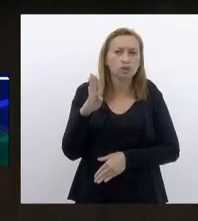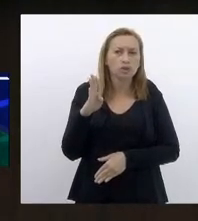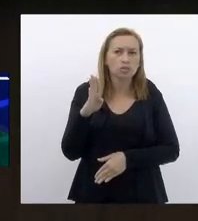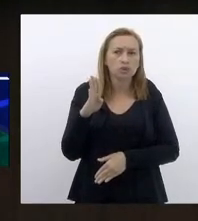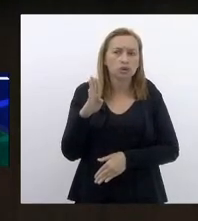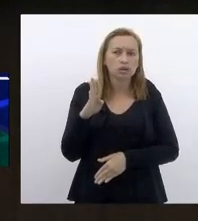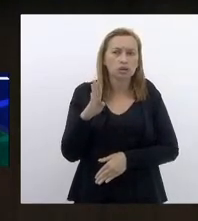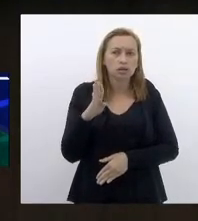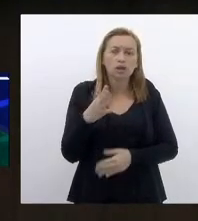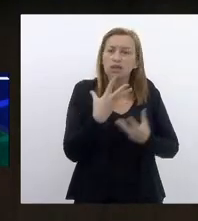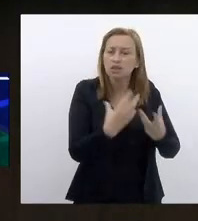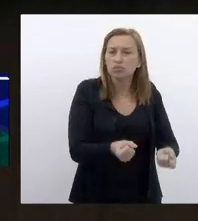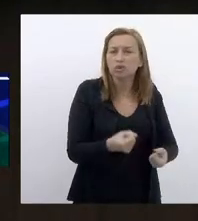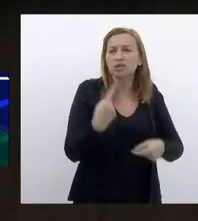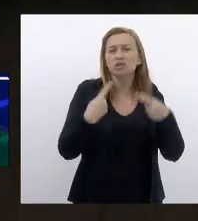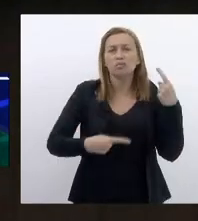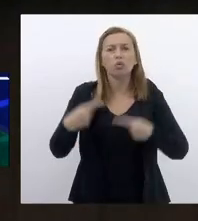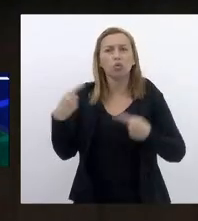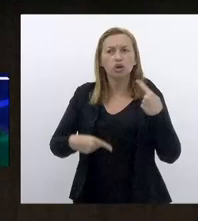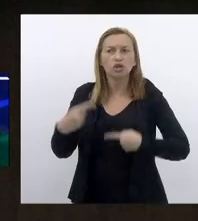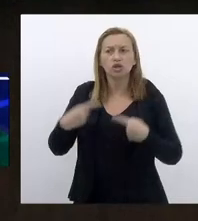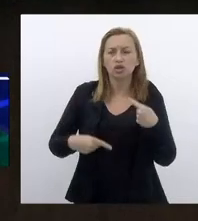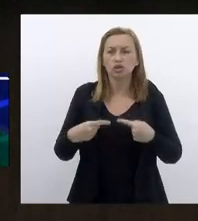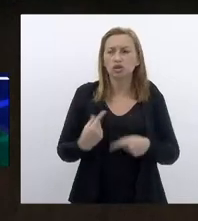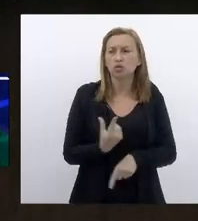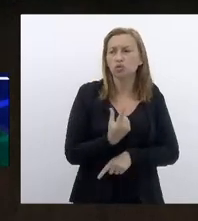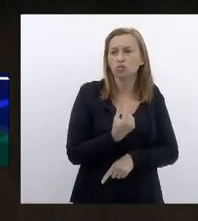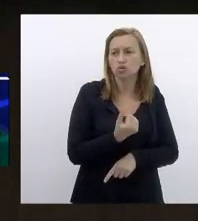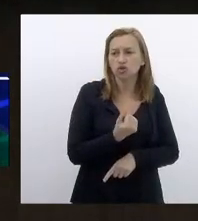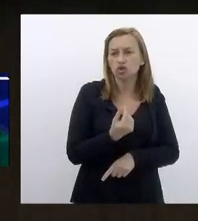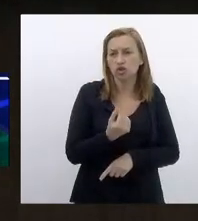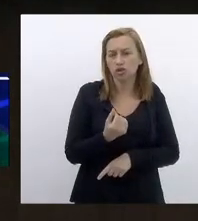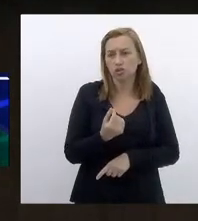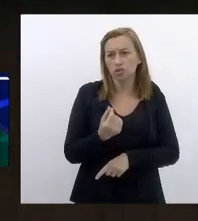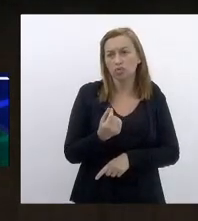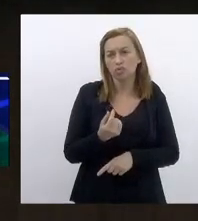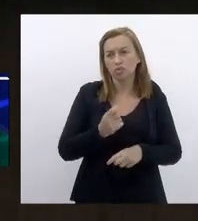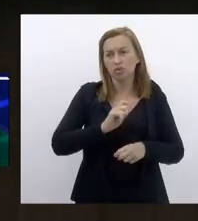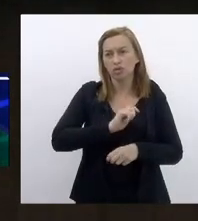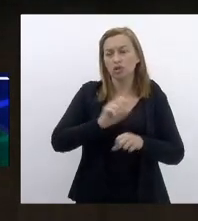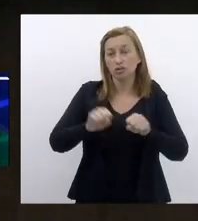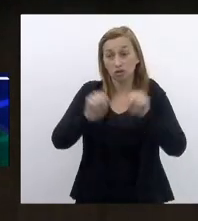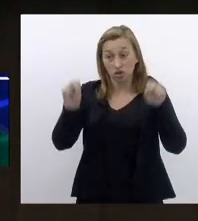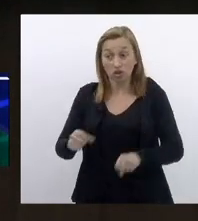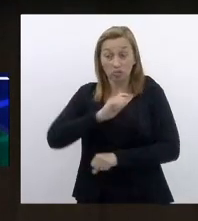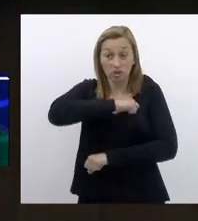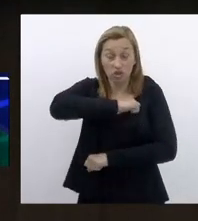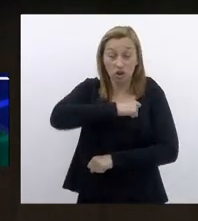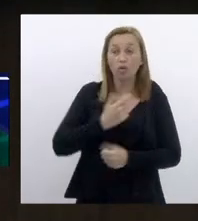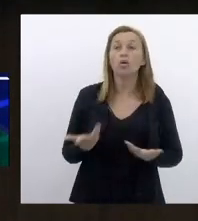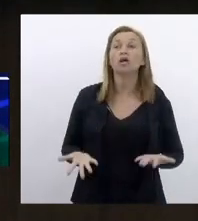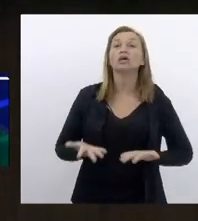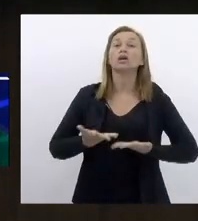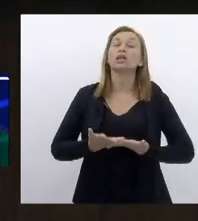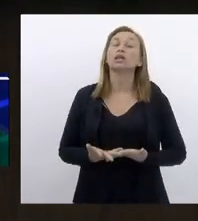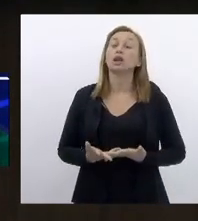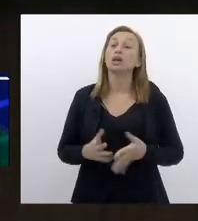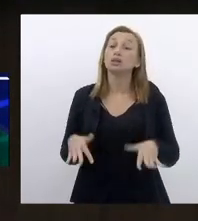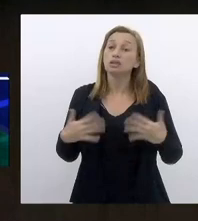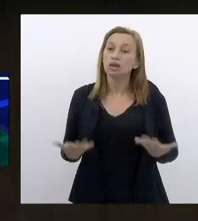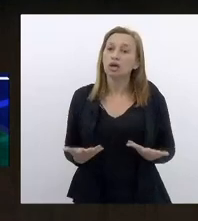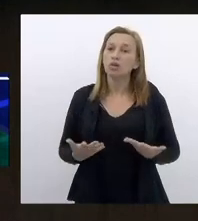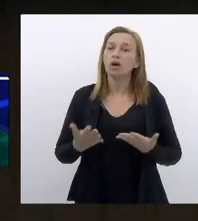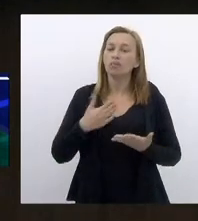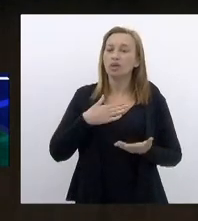execução dessa política os benefícios fiscais. E aí, obviamente, ao fazer isso, ao fazer esse cruzamento, na